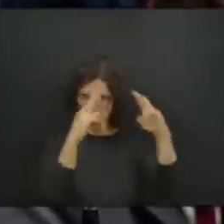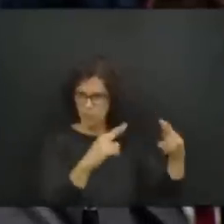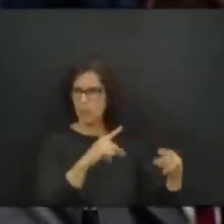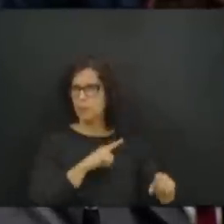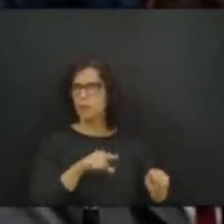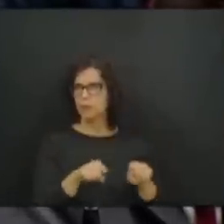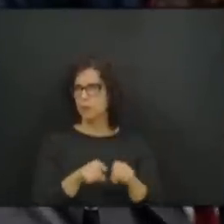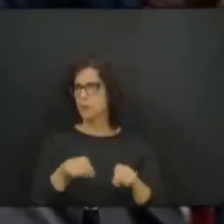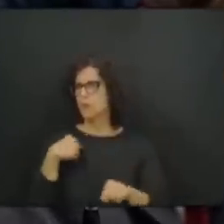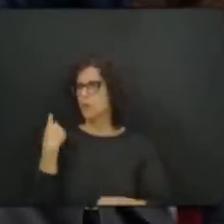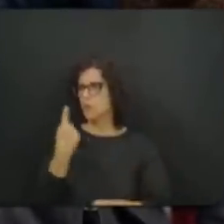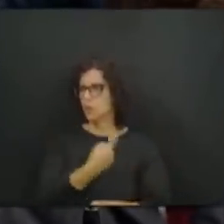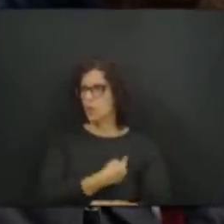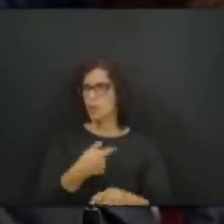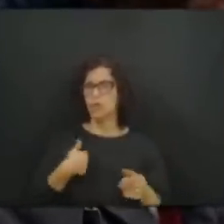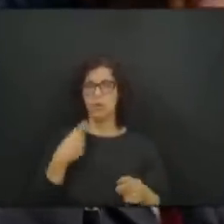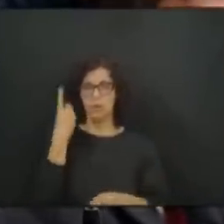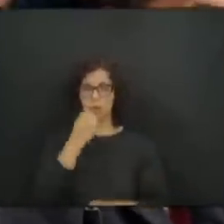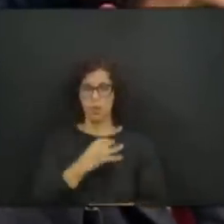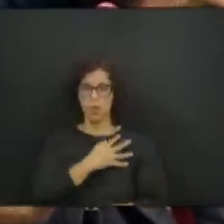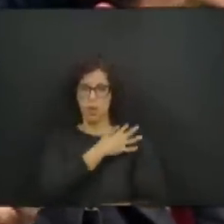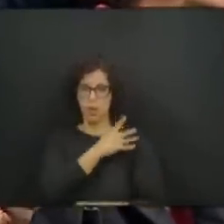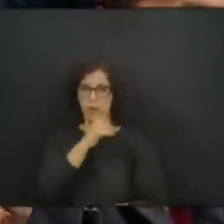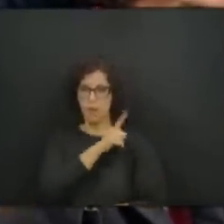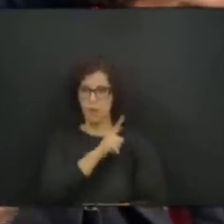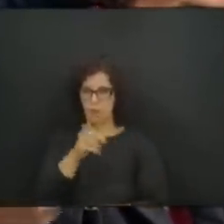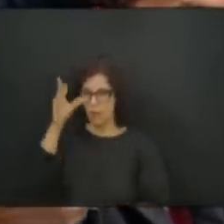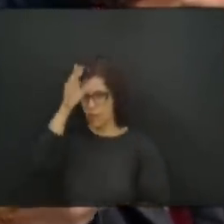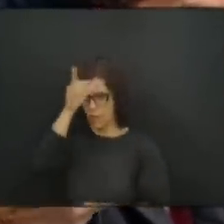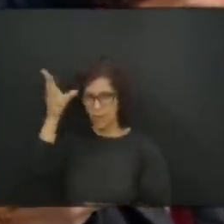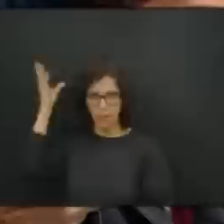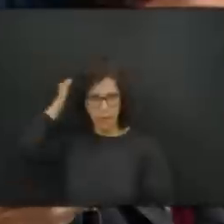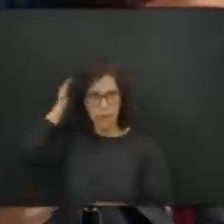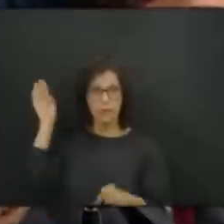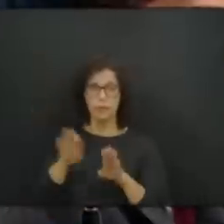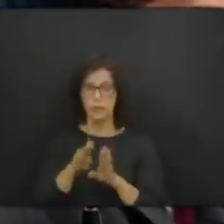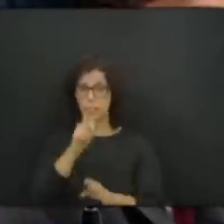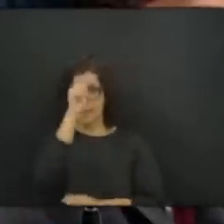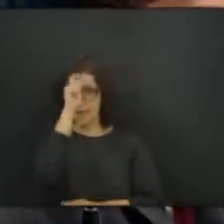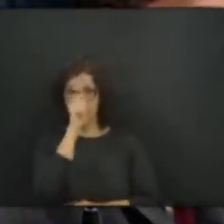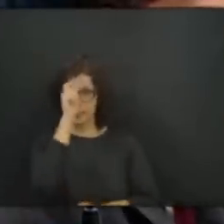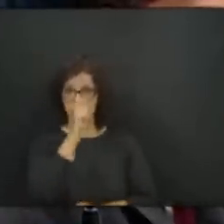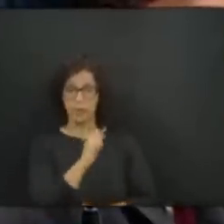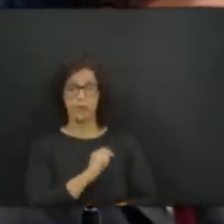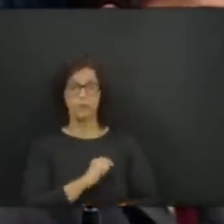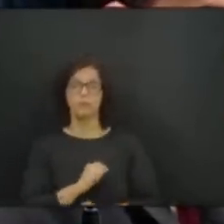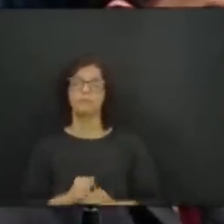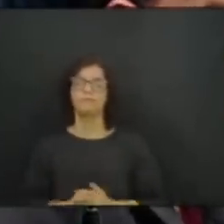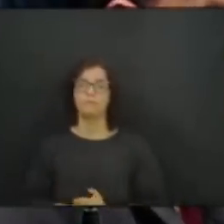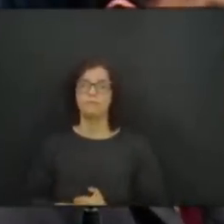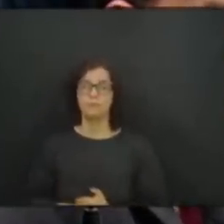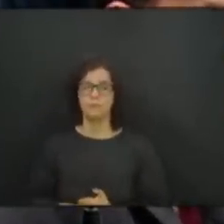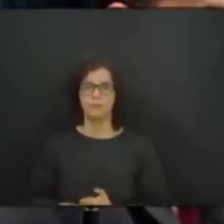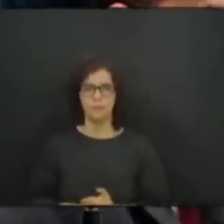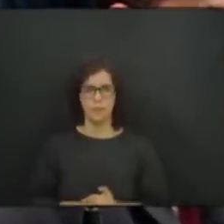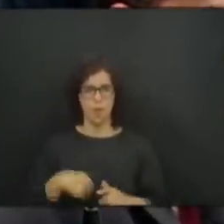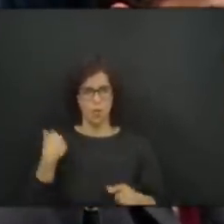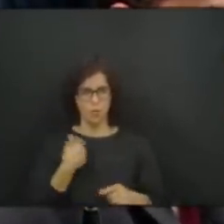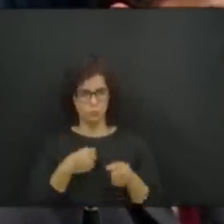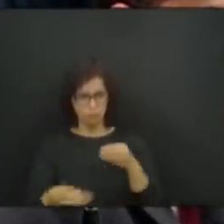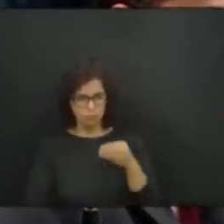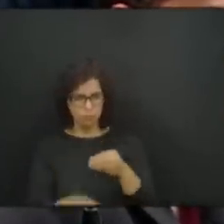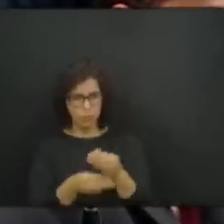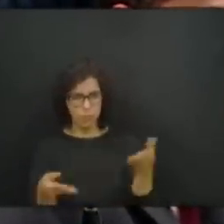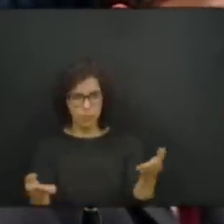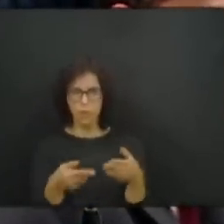como foi agora feito pelo Deputado Coronel Lee como foi feito também pelo deputado Soldado Adriano Qual a contribuição eu quero